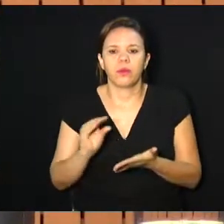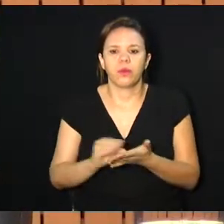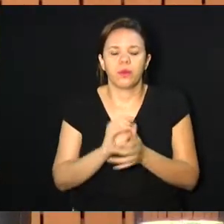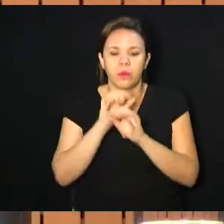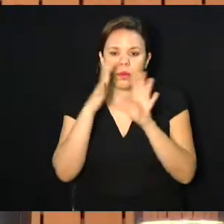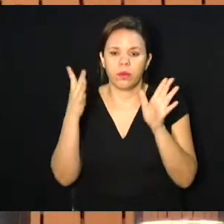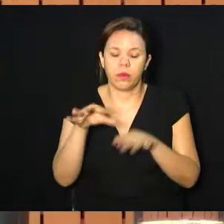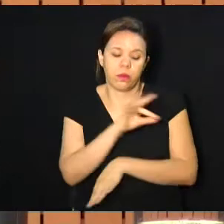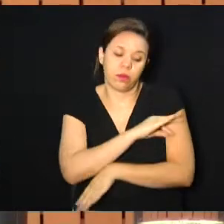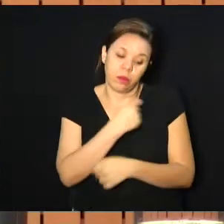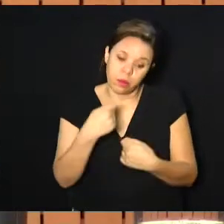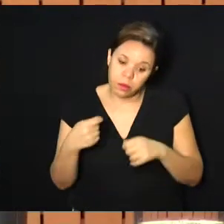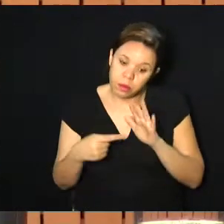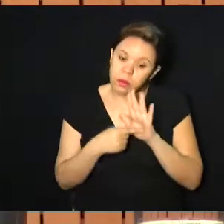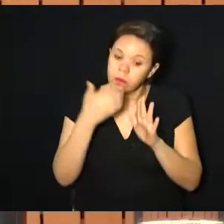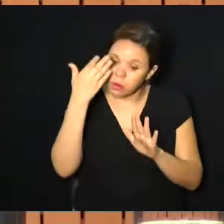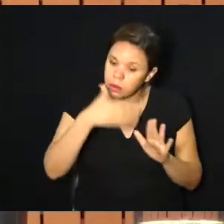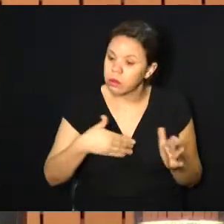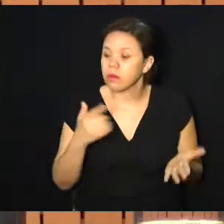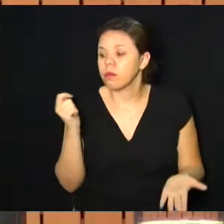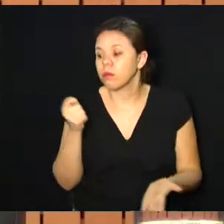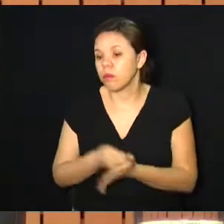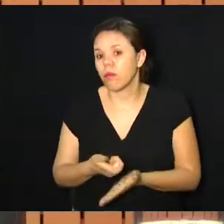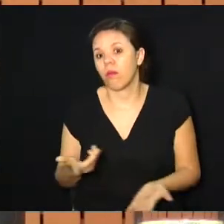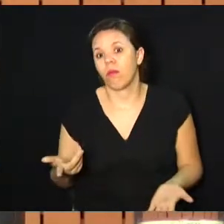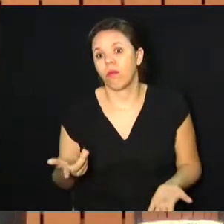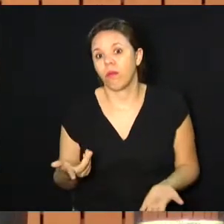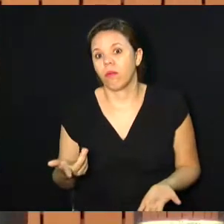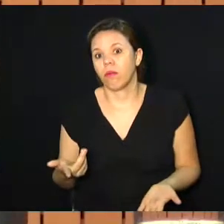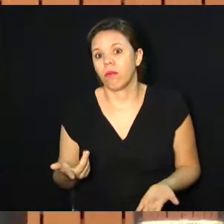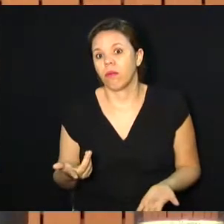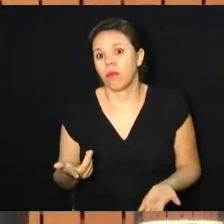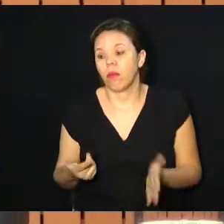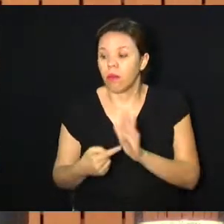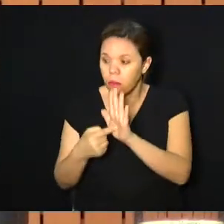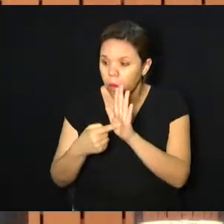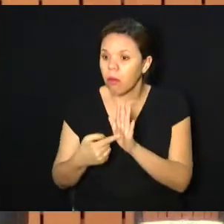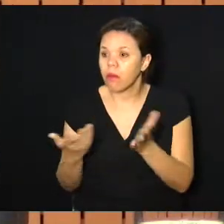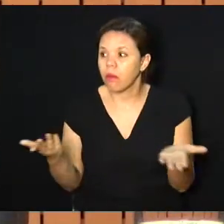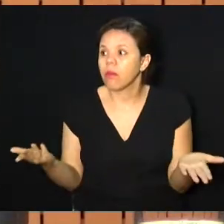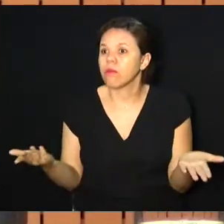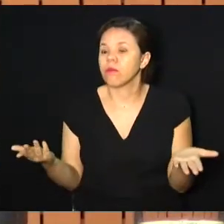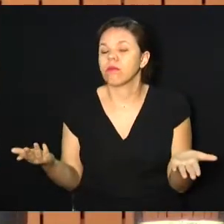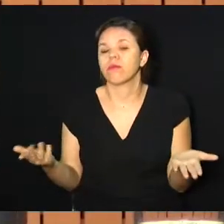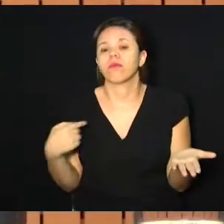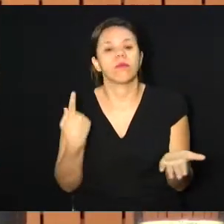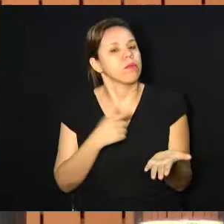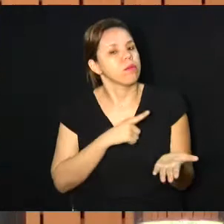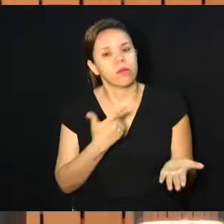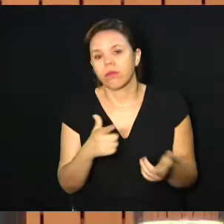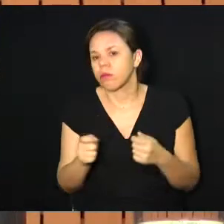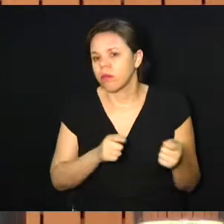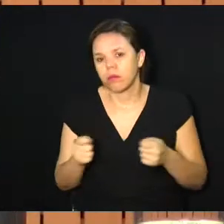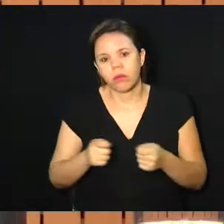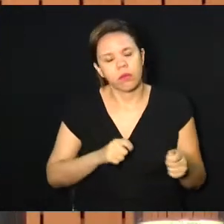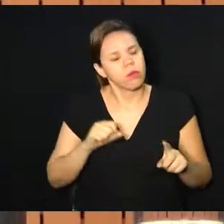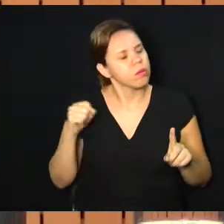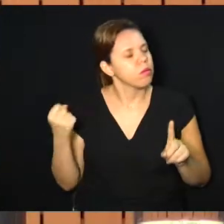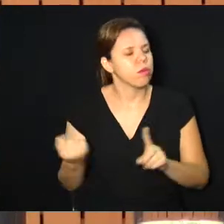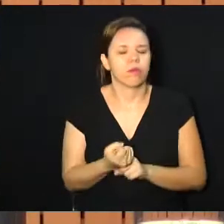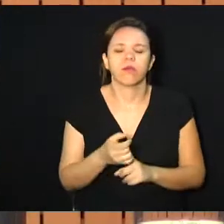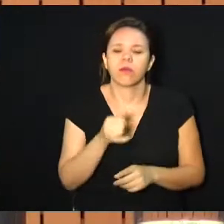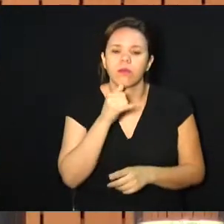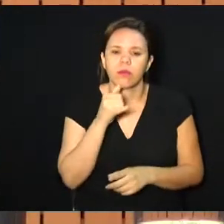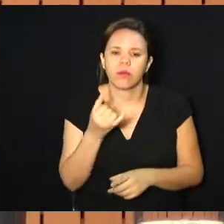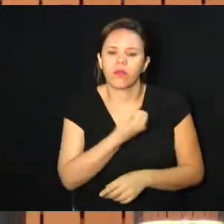A prefeitura paga o subsídio por amostragem. Nós não temos um controle social, por exemplo,